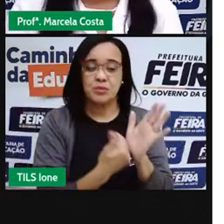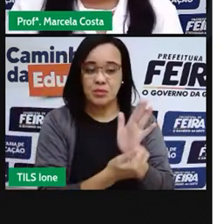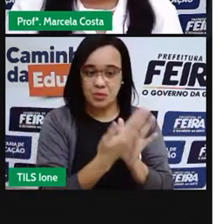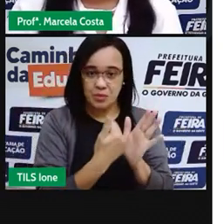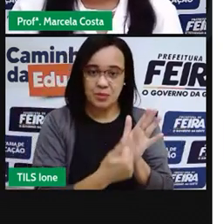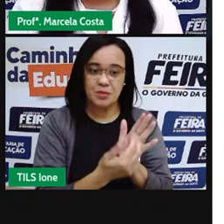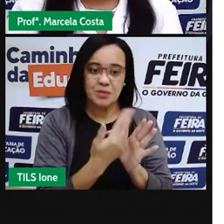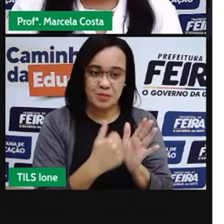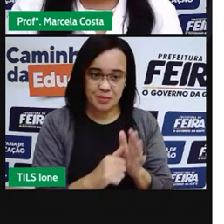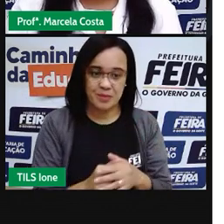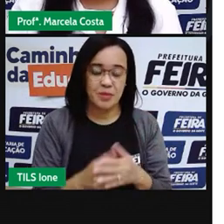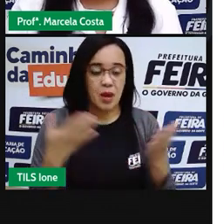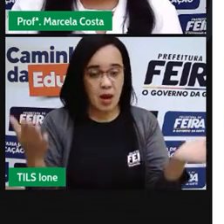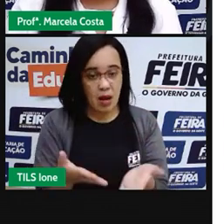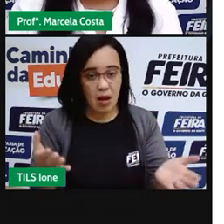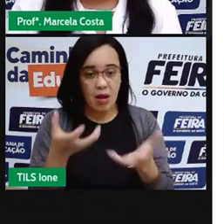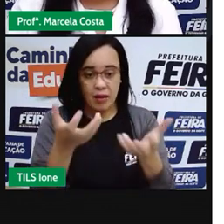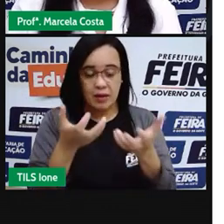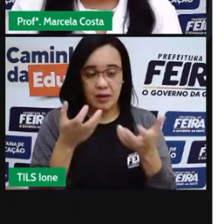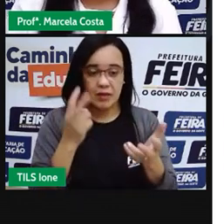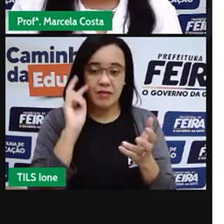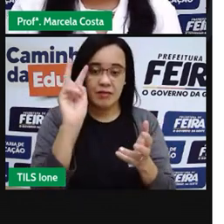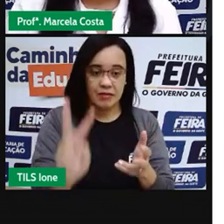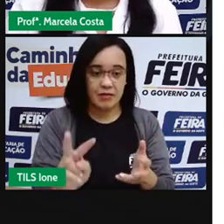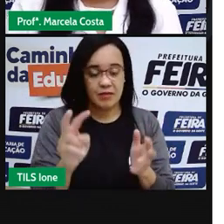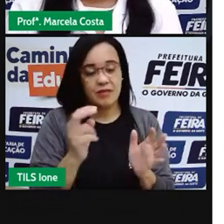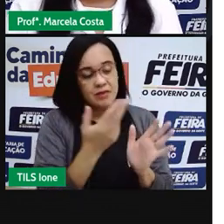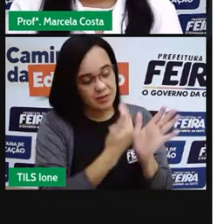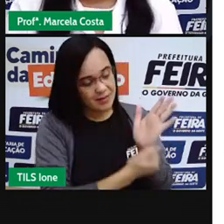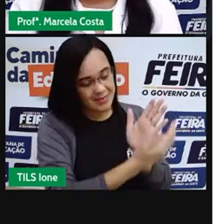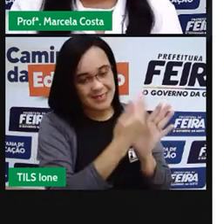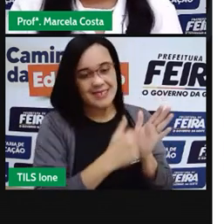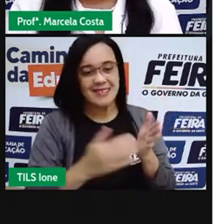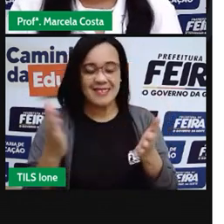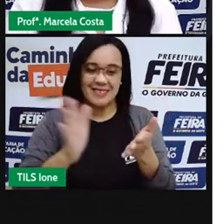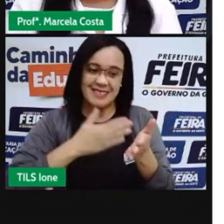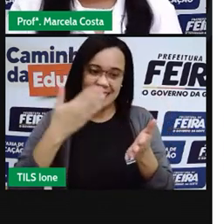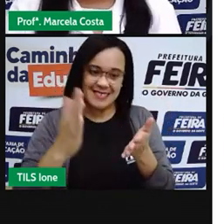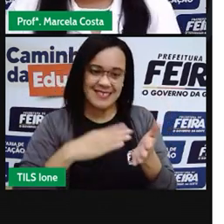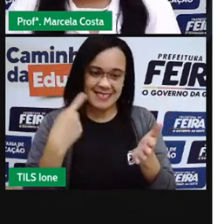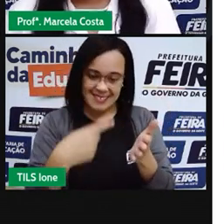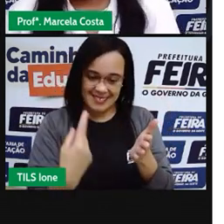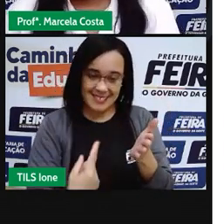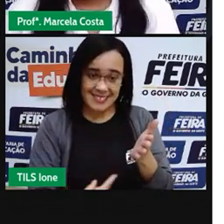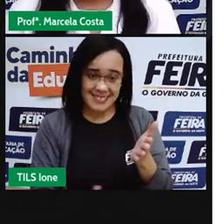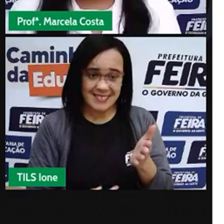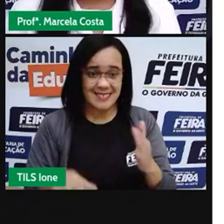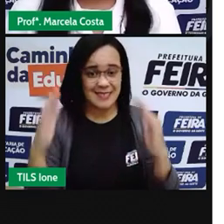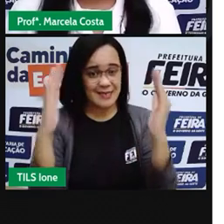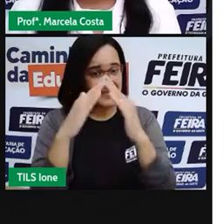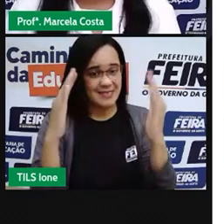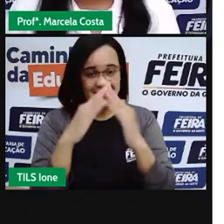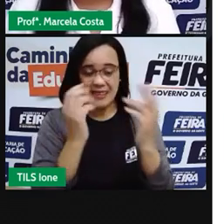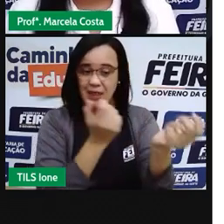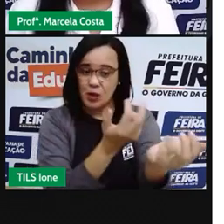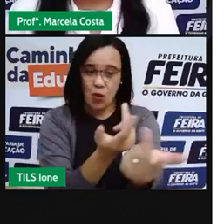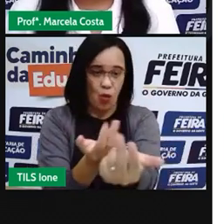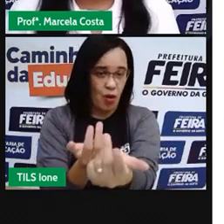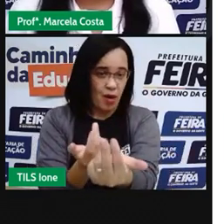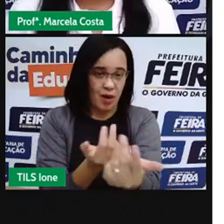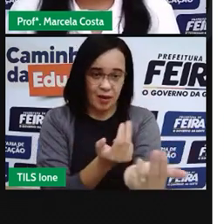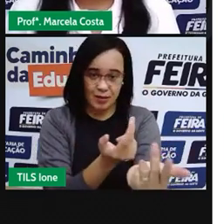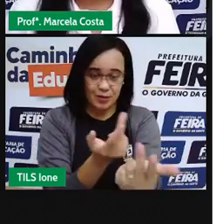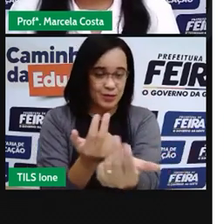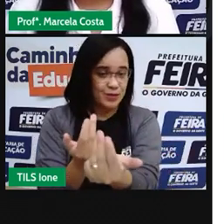Eu quero ver você desenhando aí no seu caderno uma casa como essa que eu apresentei. Usando